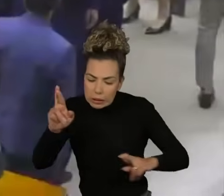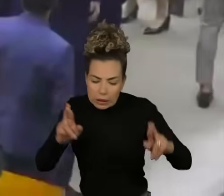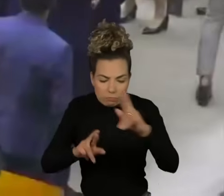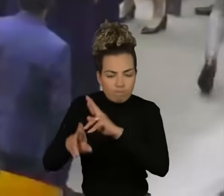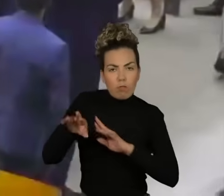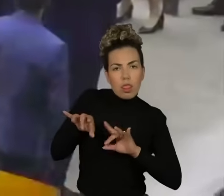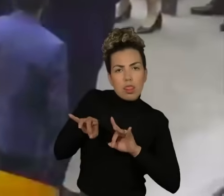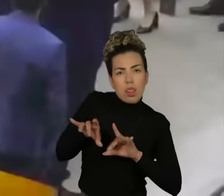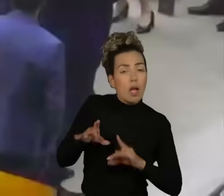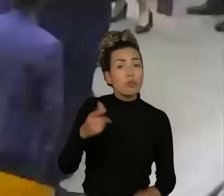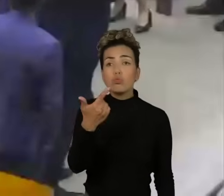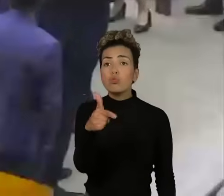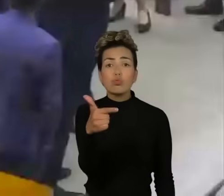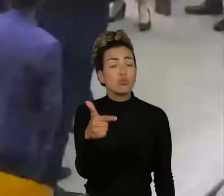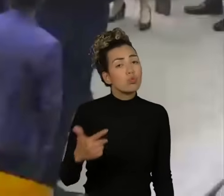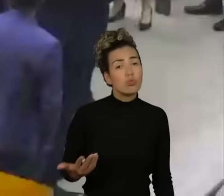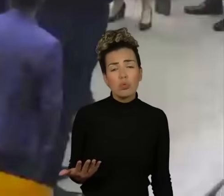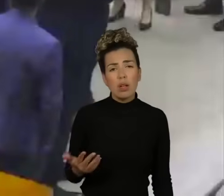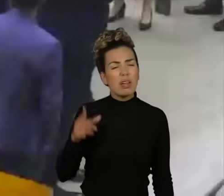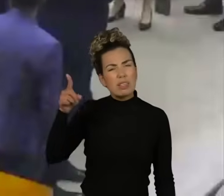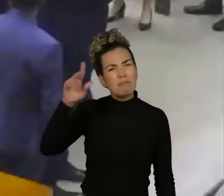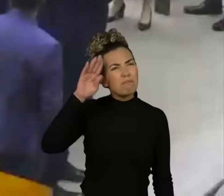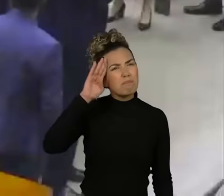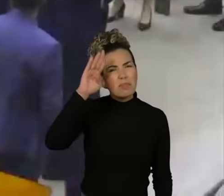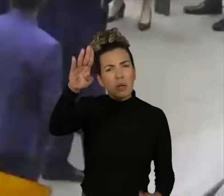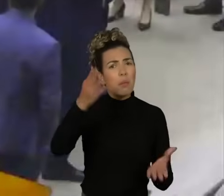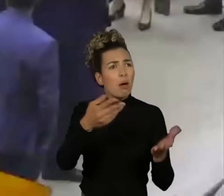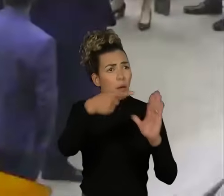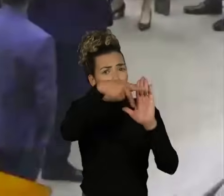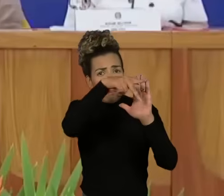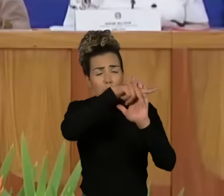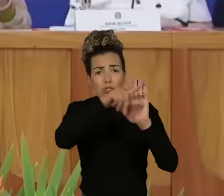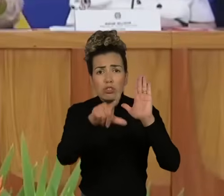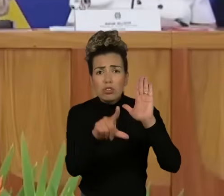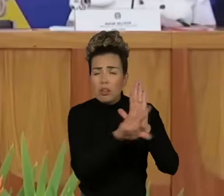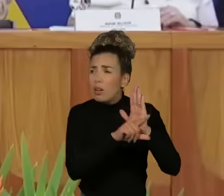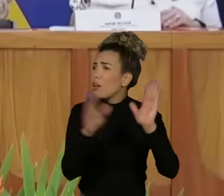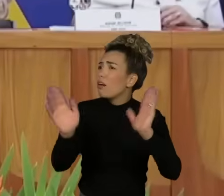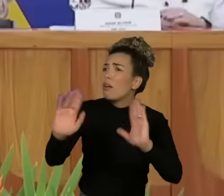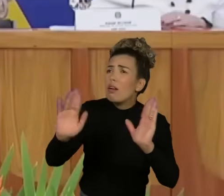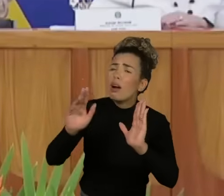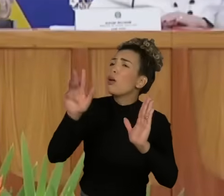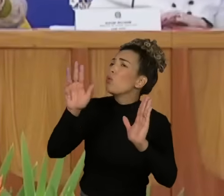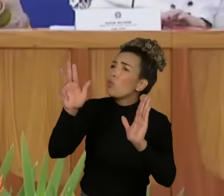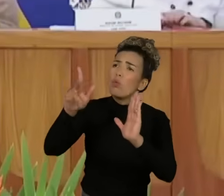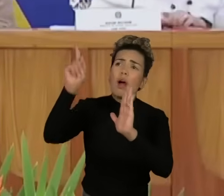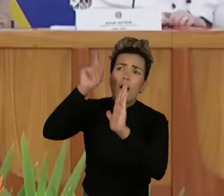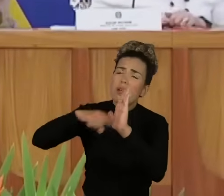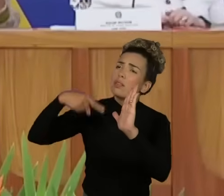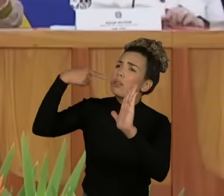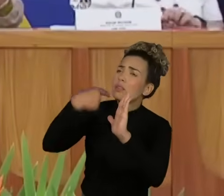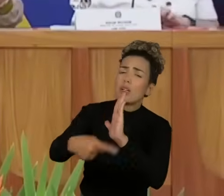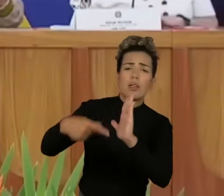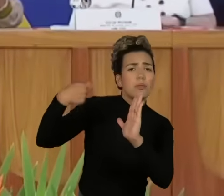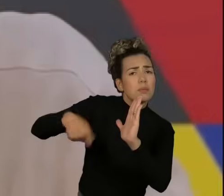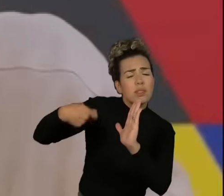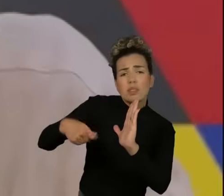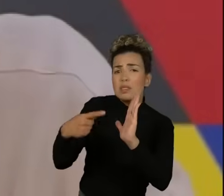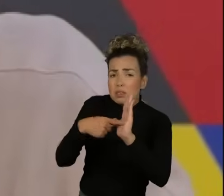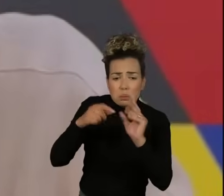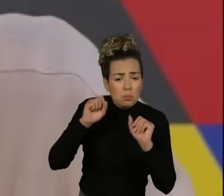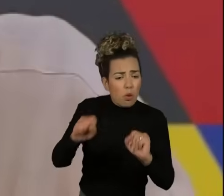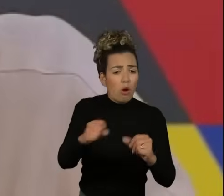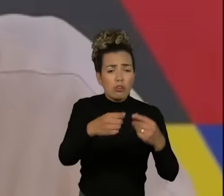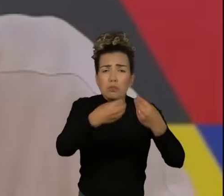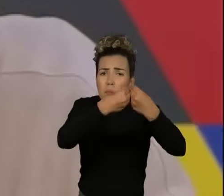defendiam a derrubada integral do chamado PL da devastação. A ministra do Meio Ambiente e do Clima, Marina Silva,